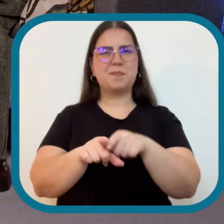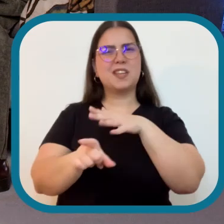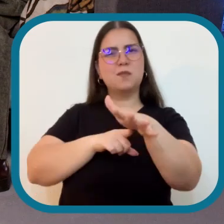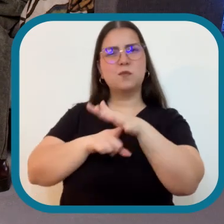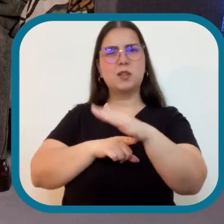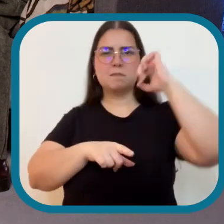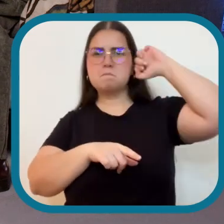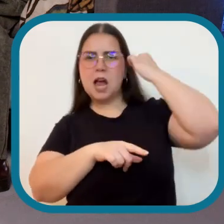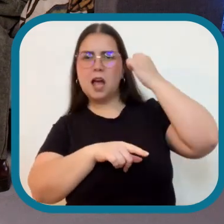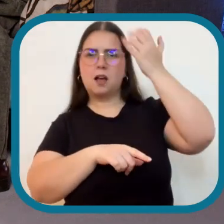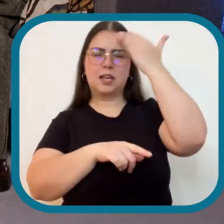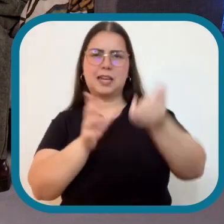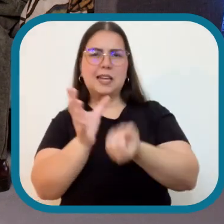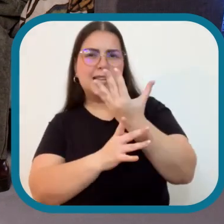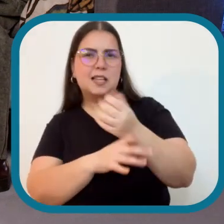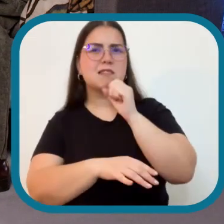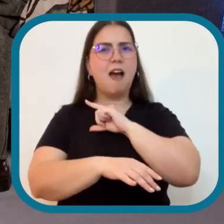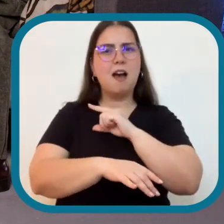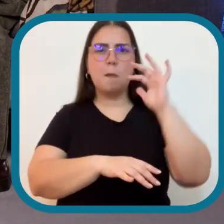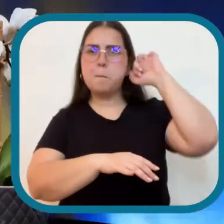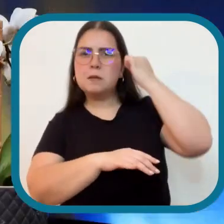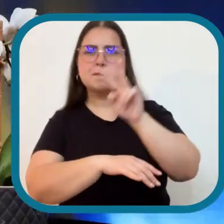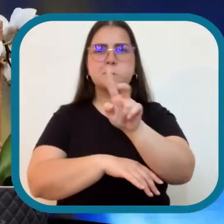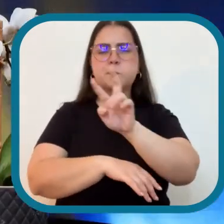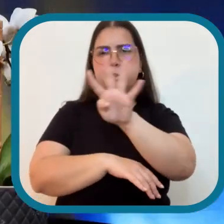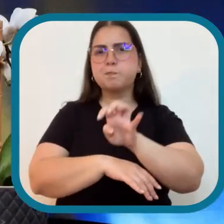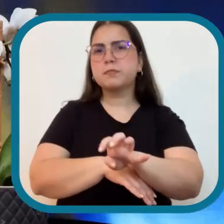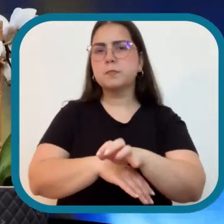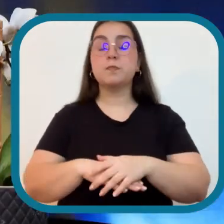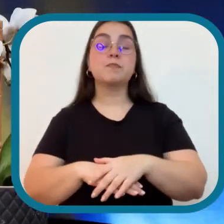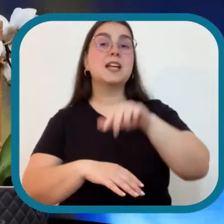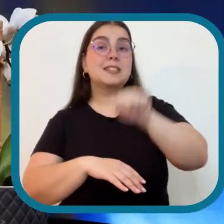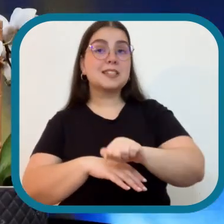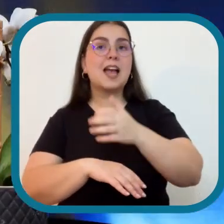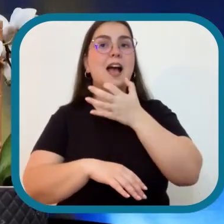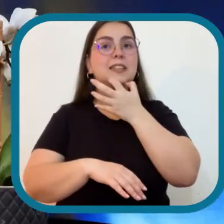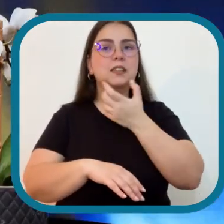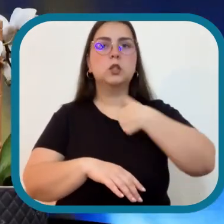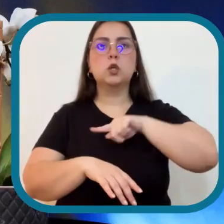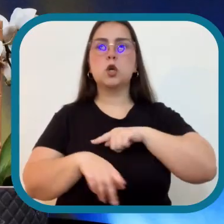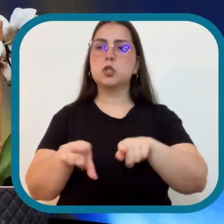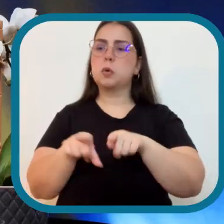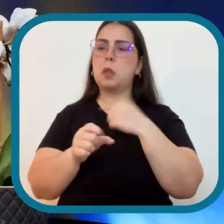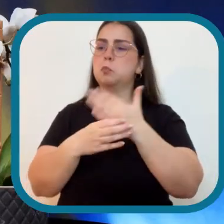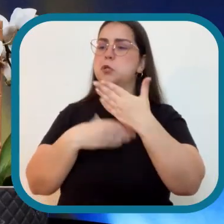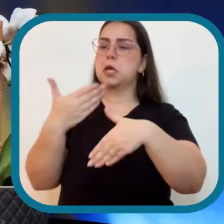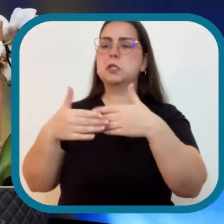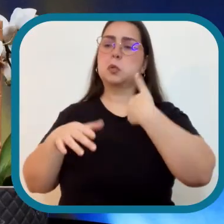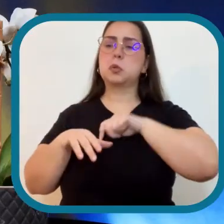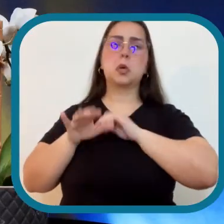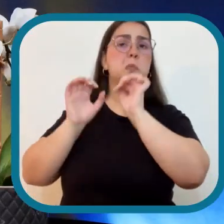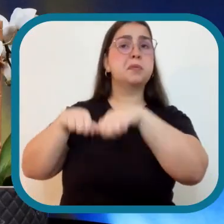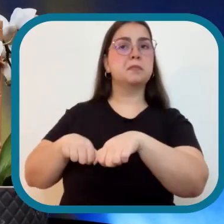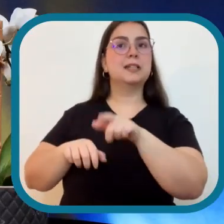por interferir na parte criativa? Interfere na medida em que nós nos desresponsabilizamos do processo. E isso é